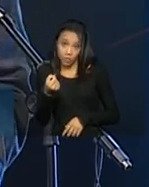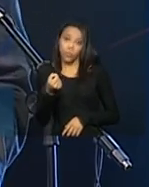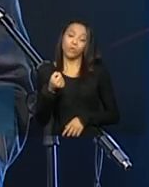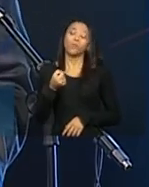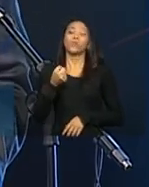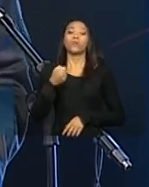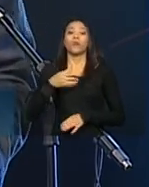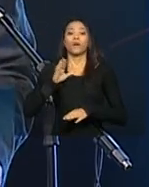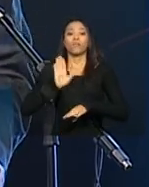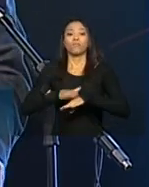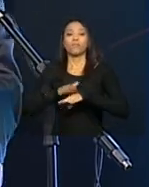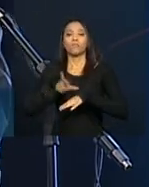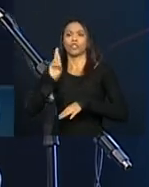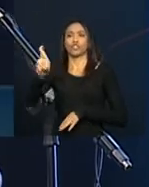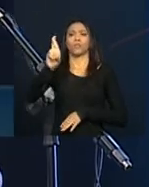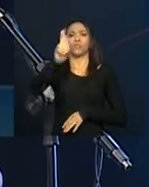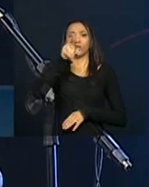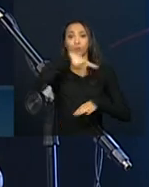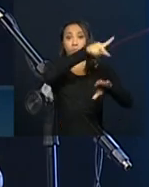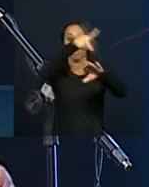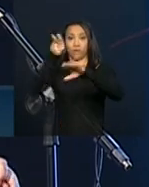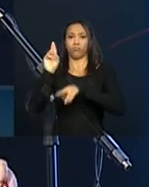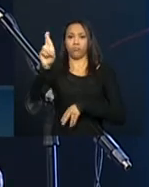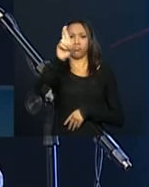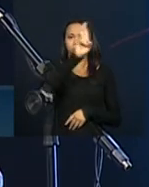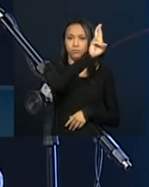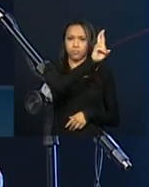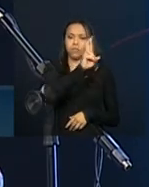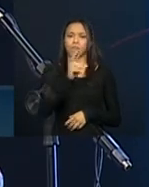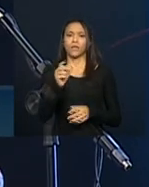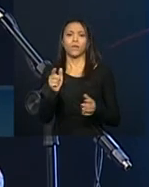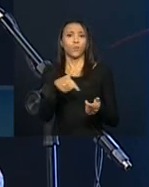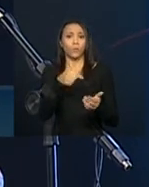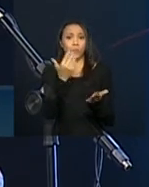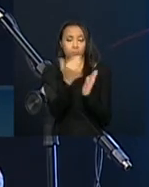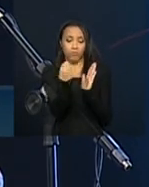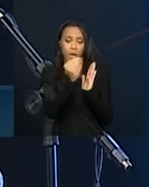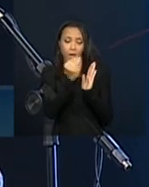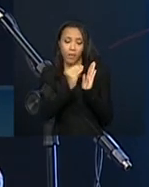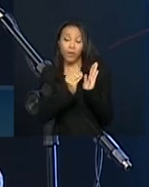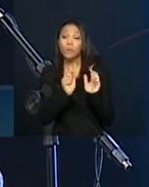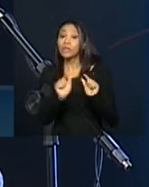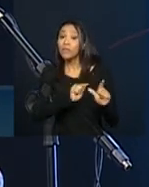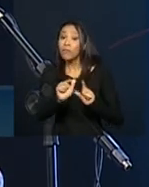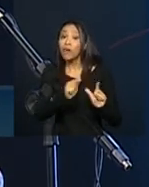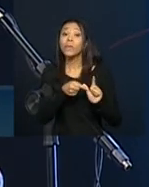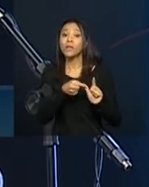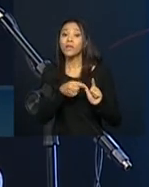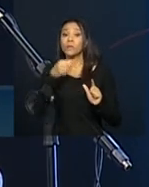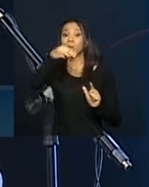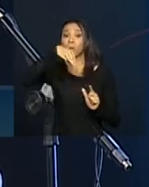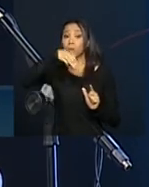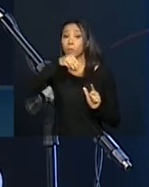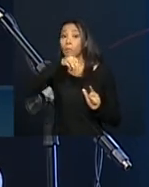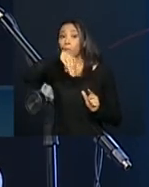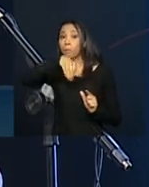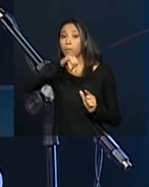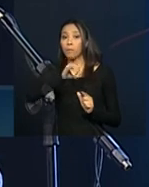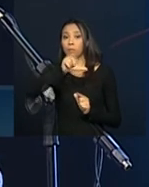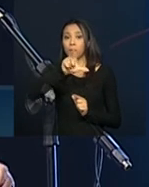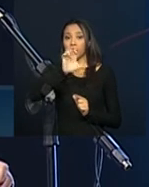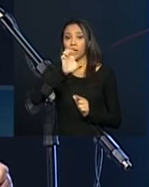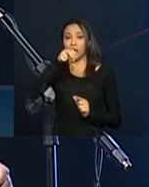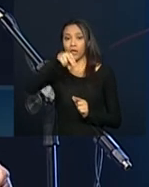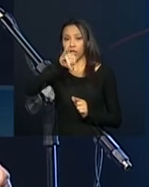governo acordaram uma agenda, a chamada Agenda do Milênio, que incluía